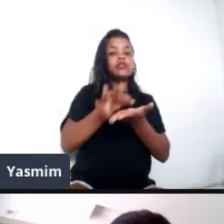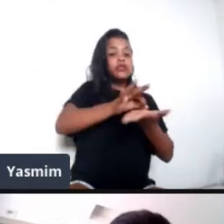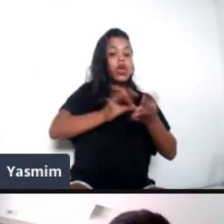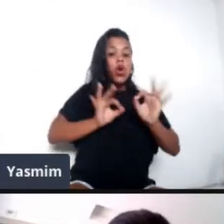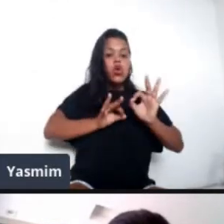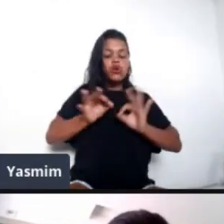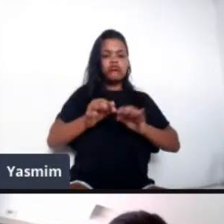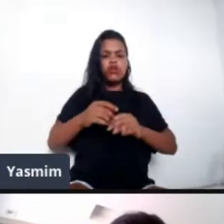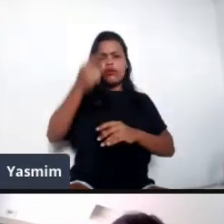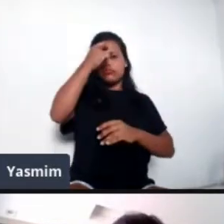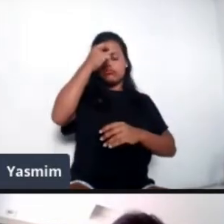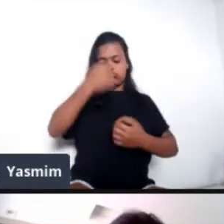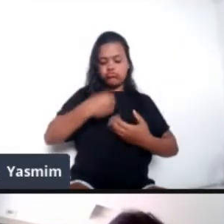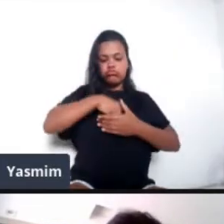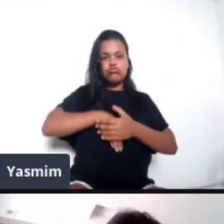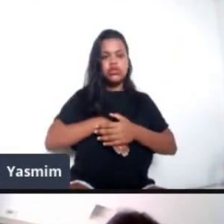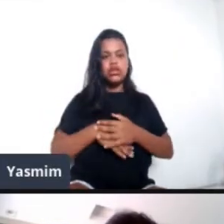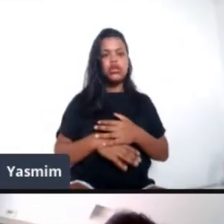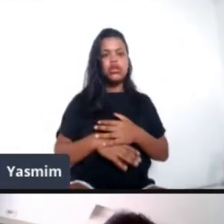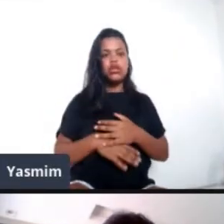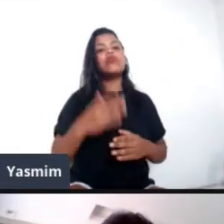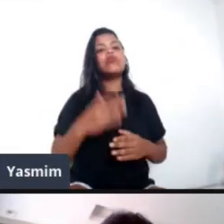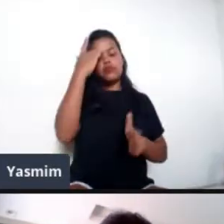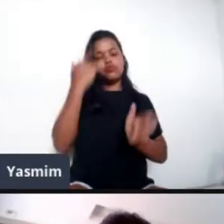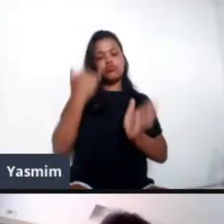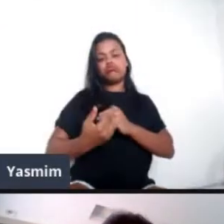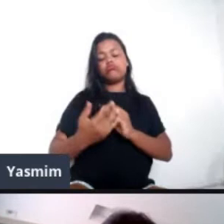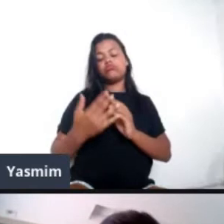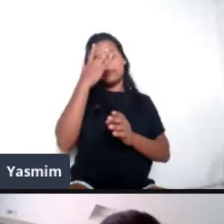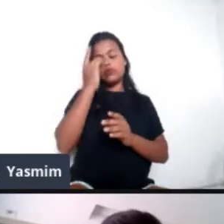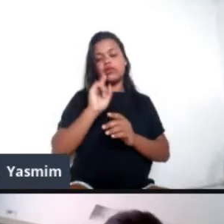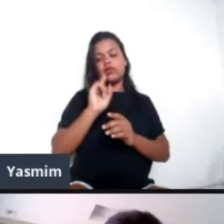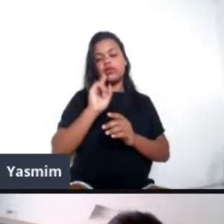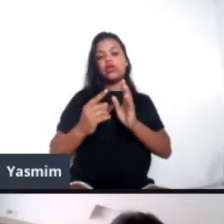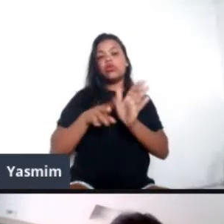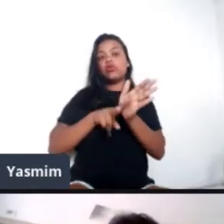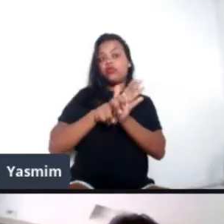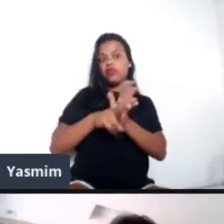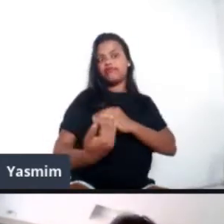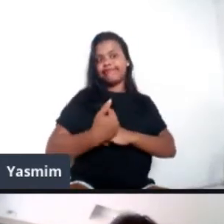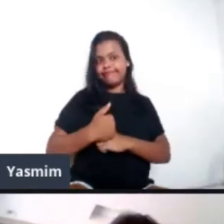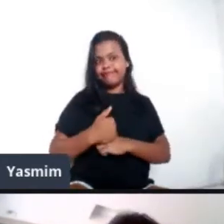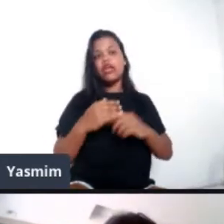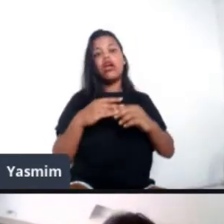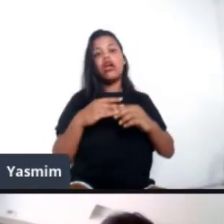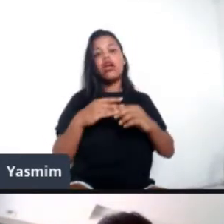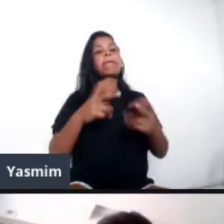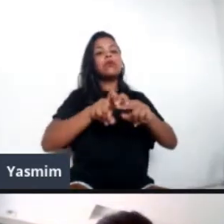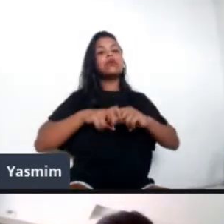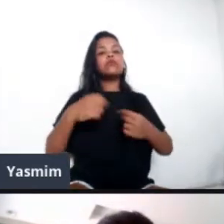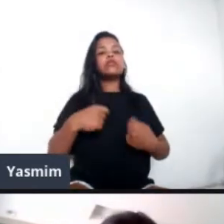certo? Então, é importante a gente entender esses elementos para entender um pouquinho de como é que se dá a doença, como é que se dá esses